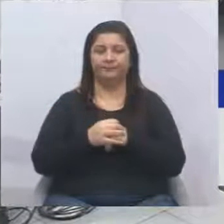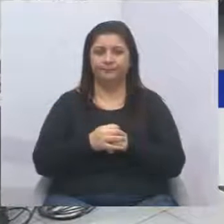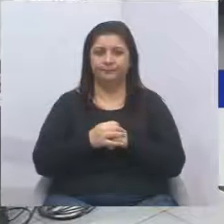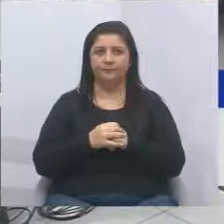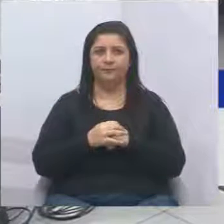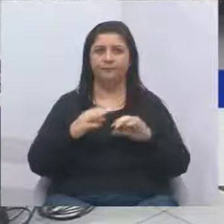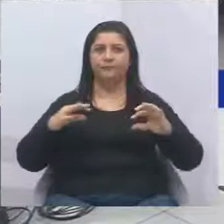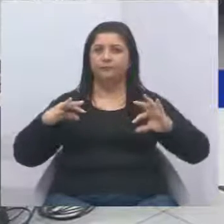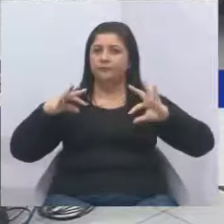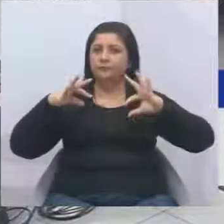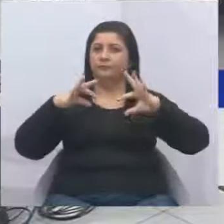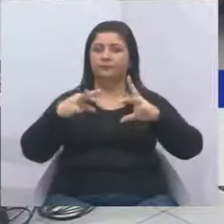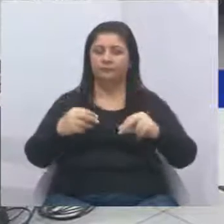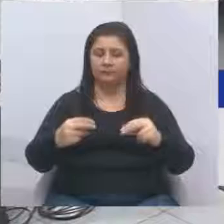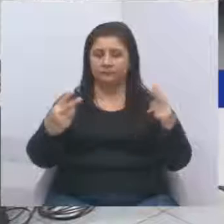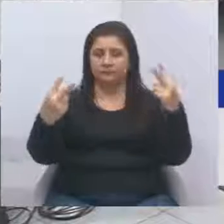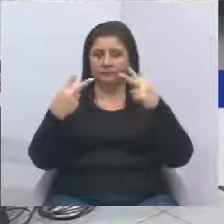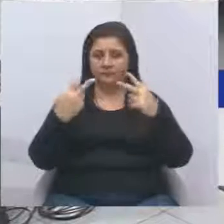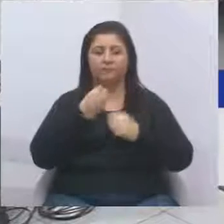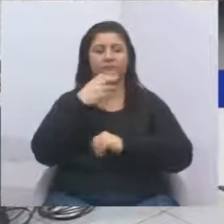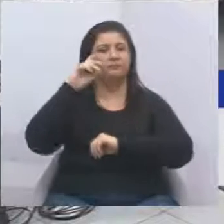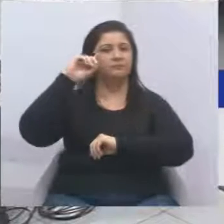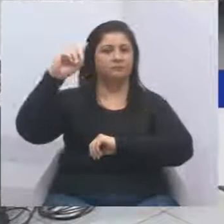e a todos que nos assistem, bom dia.